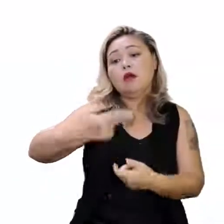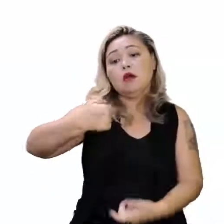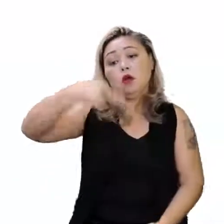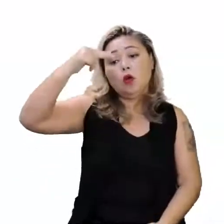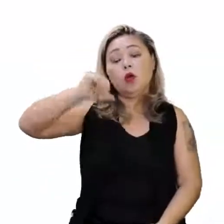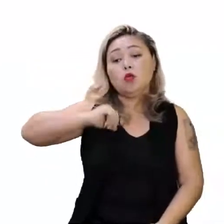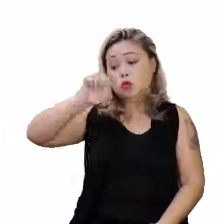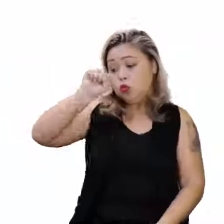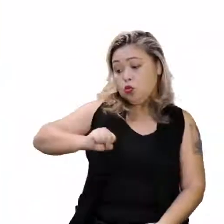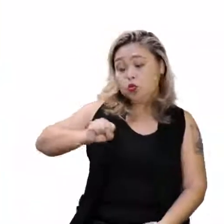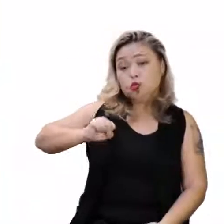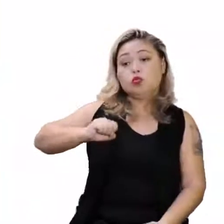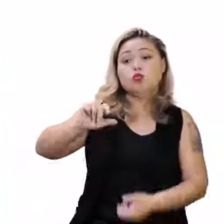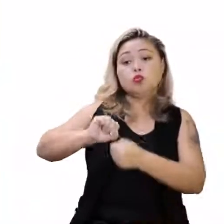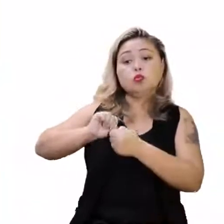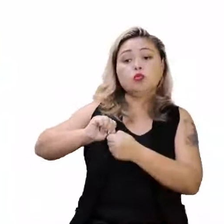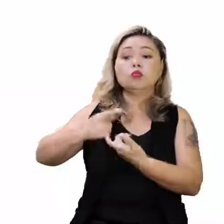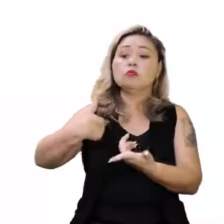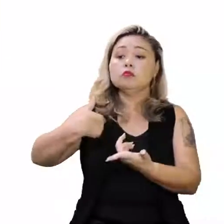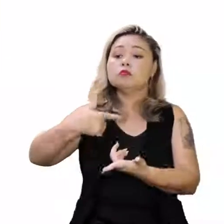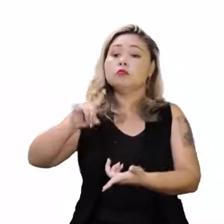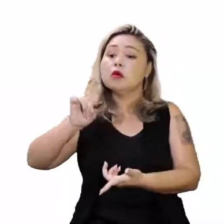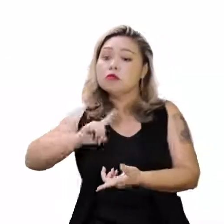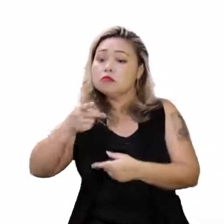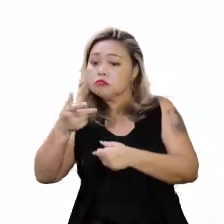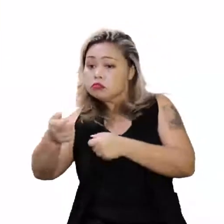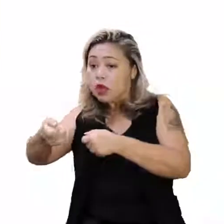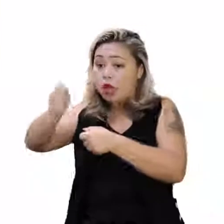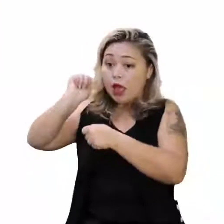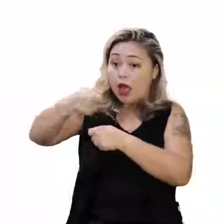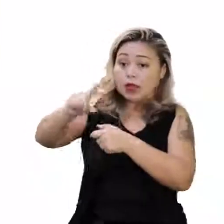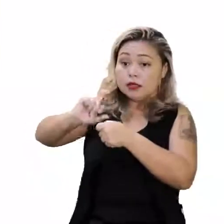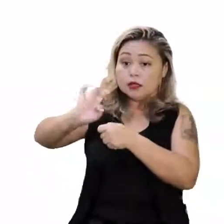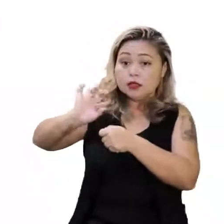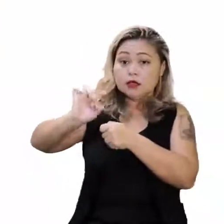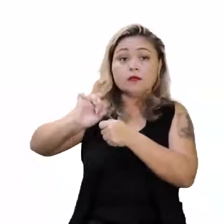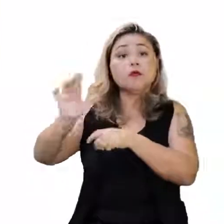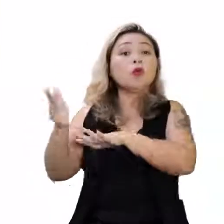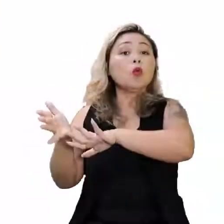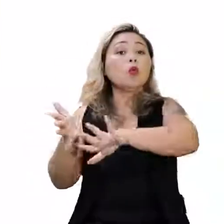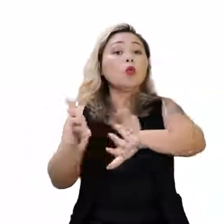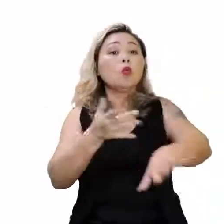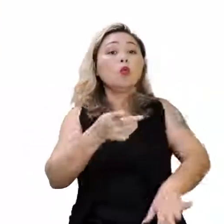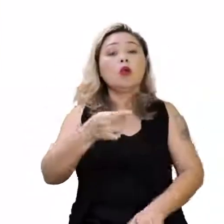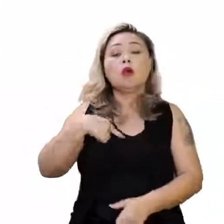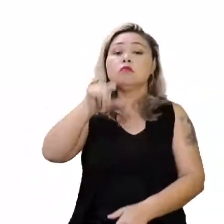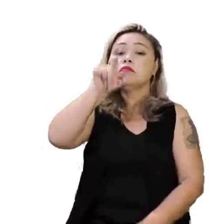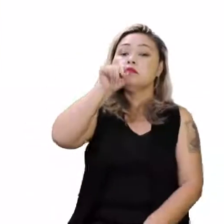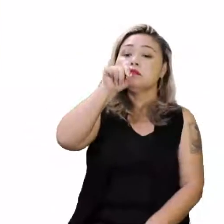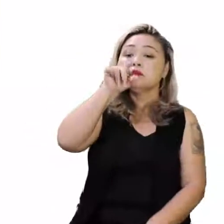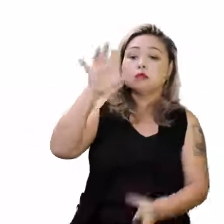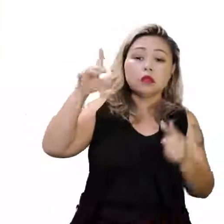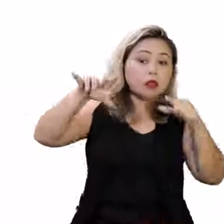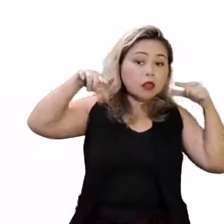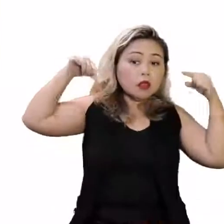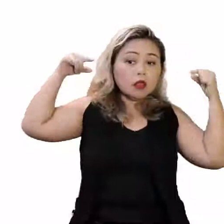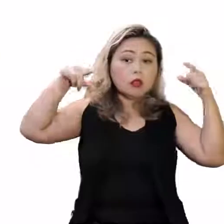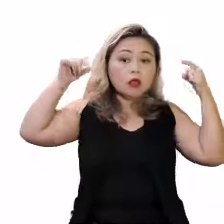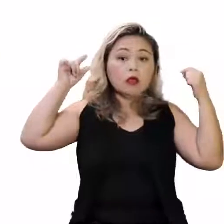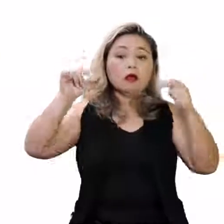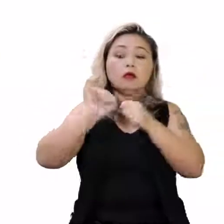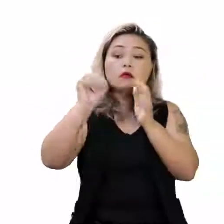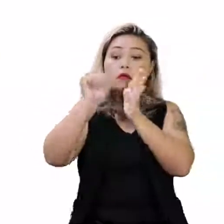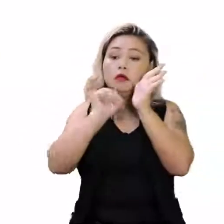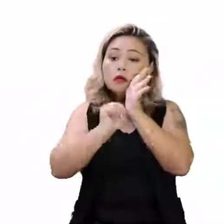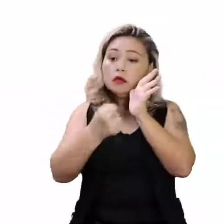menos intensamente caçados. O caso das tetras e das pradarias, essa avezinha tão bonitinha. Entre o século